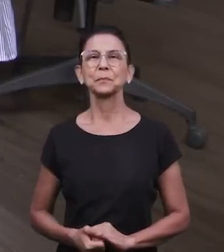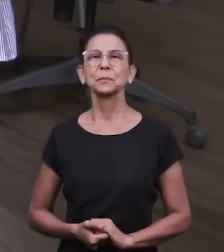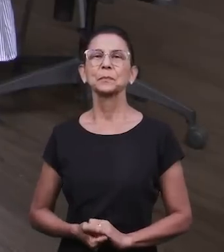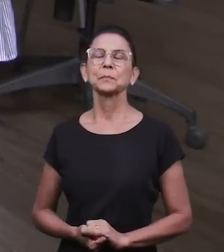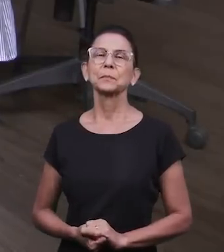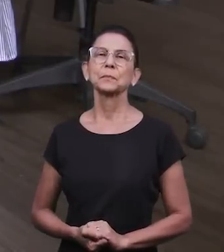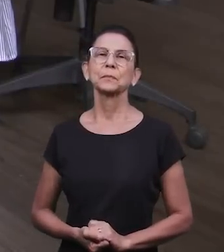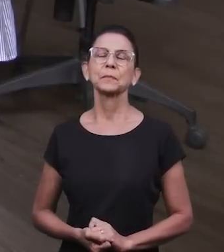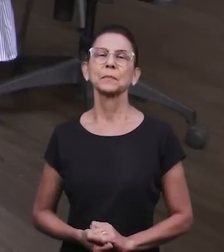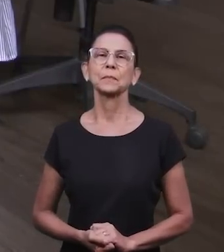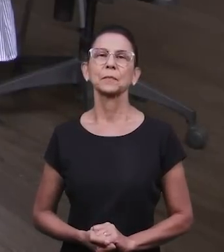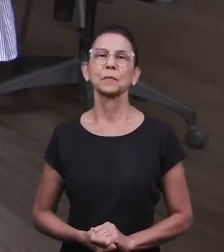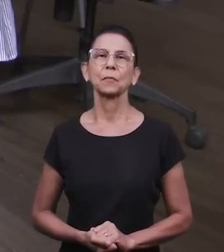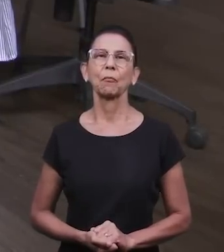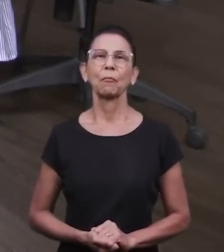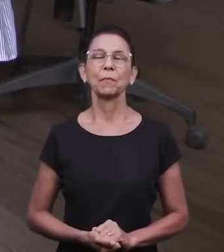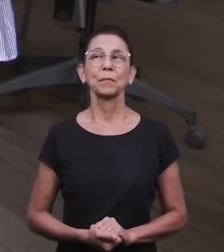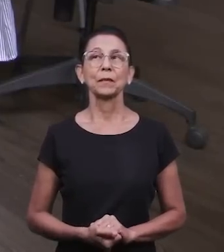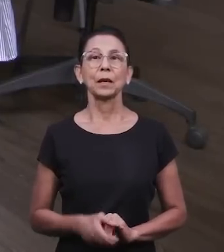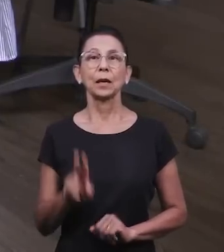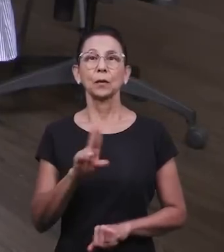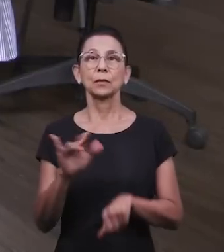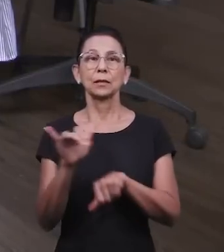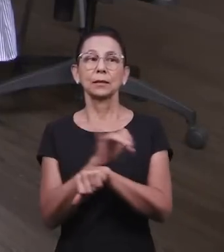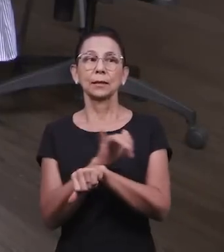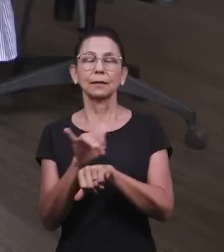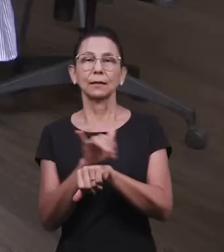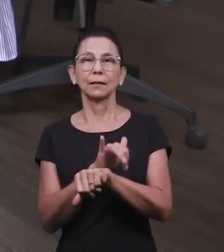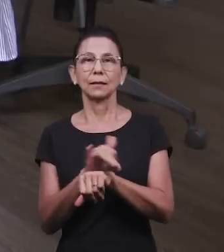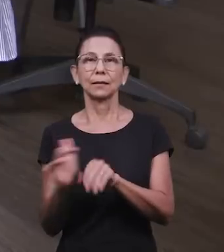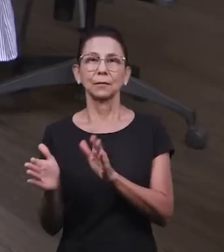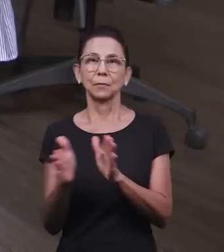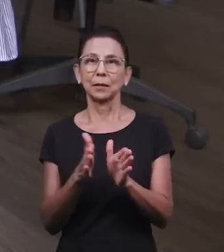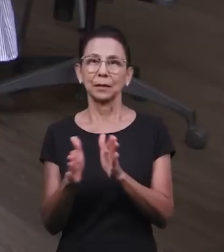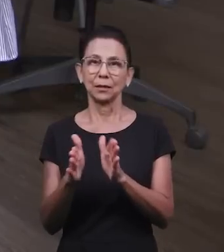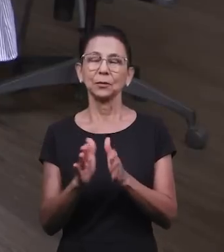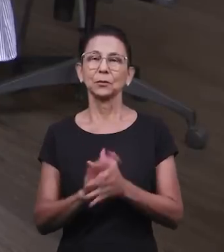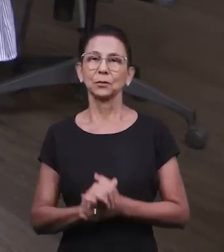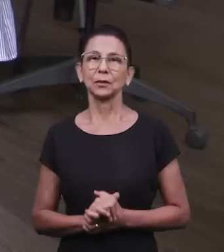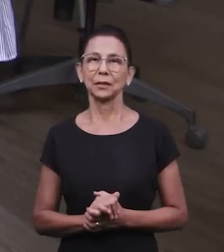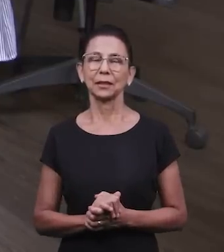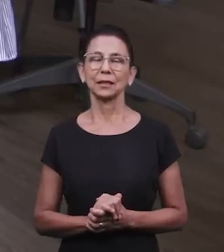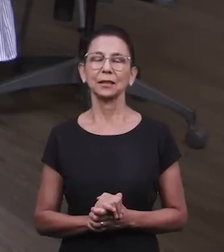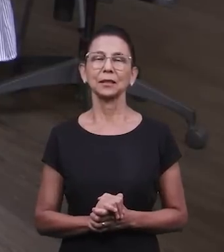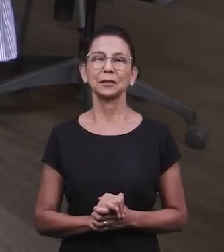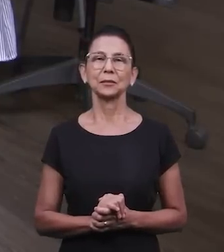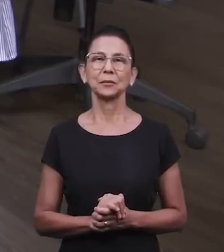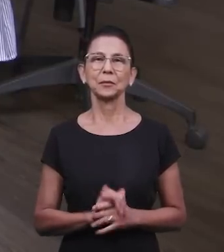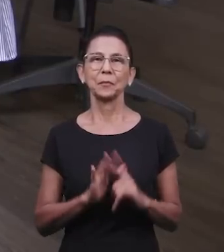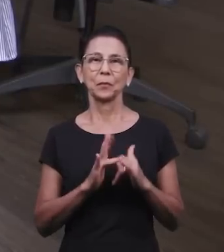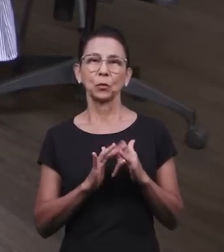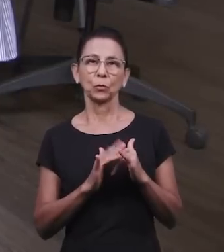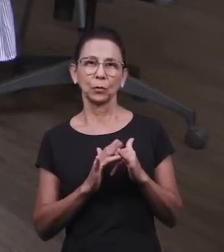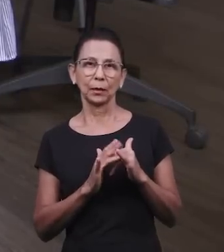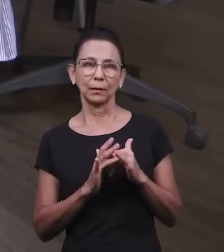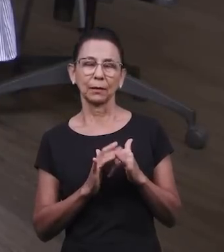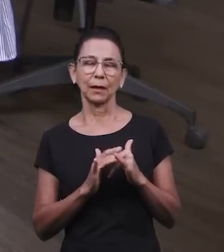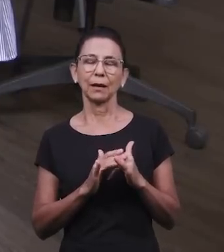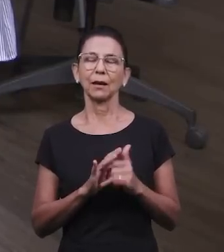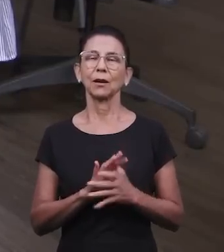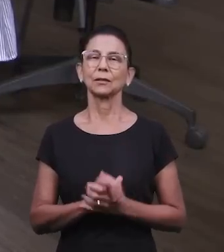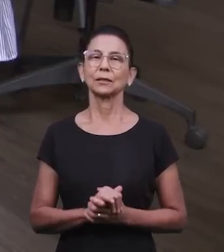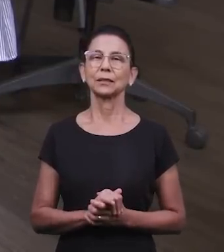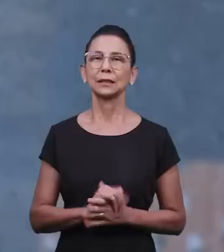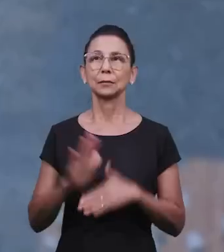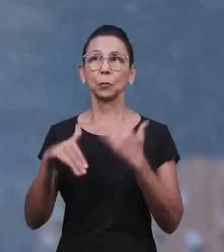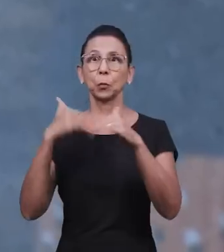muito interessante. Eu vou te contar a estratégia que eu utilizei nesse período que nós estamos convidando as pessoas a se inscrever no canal, e o canal está tomando